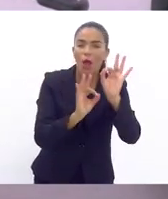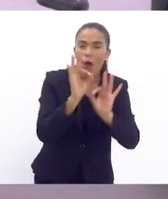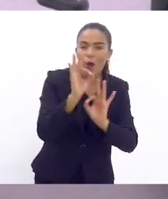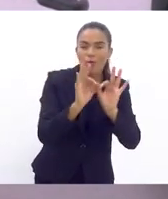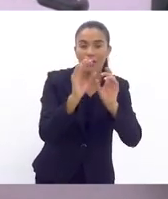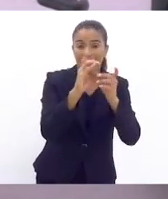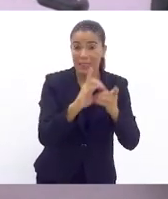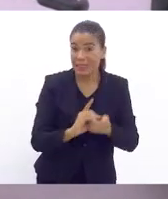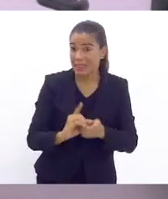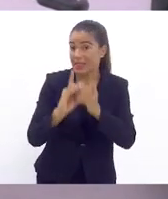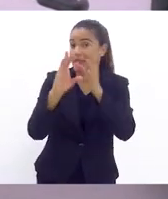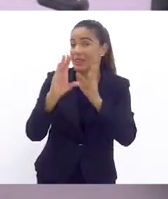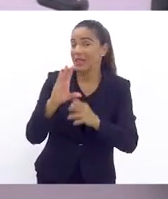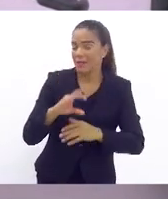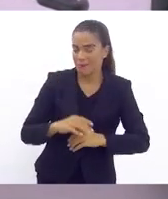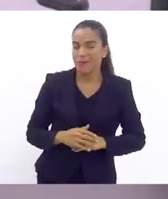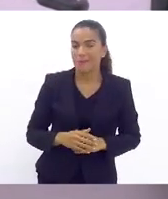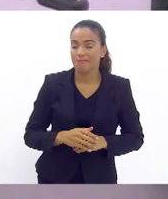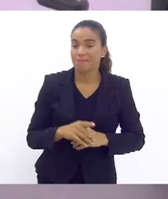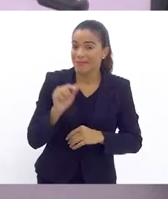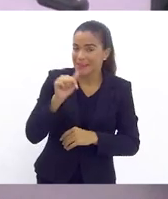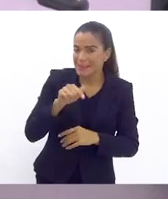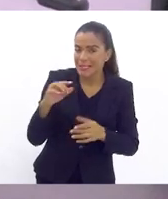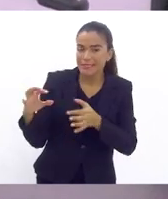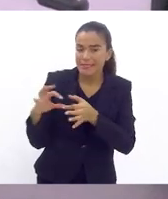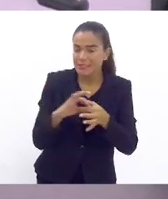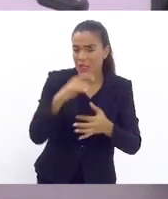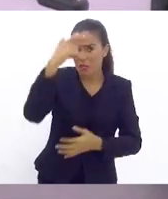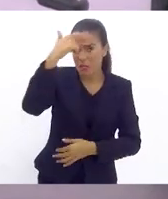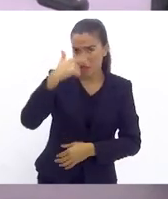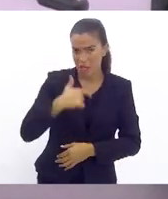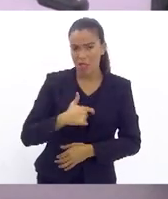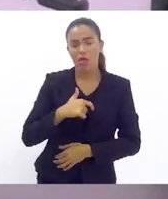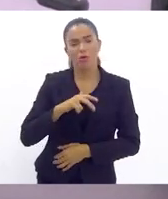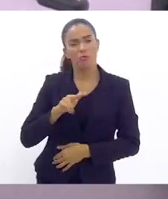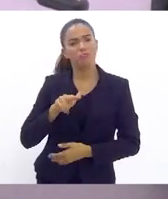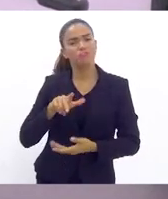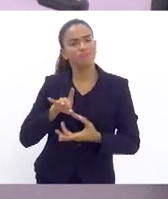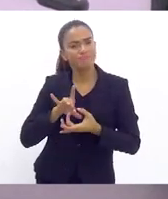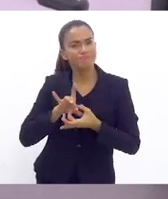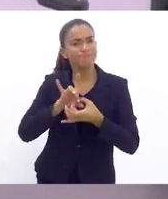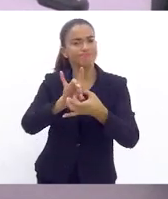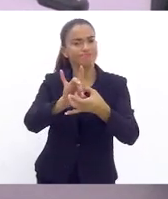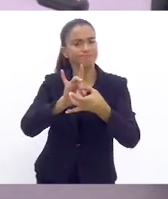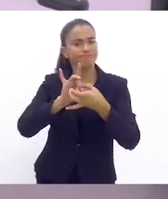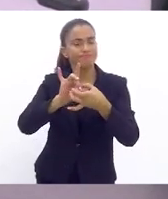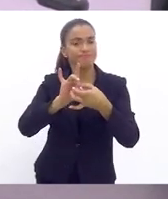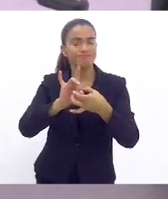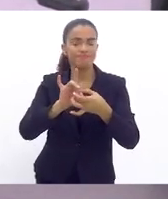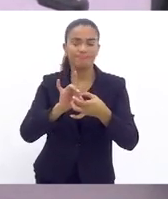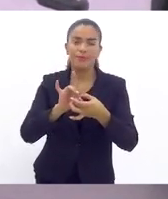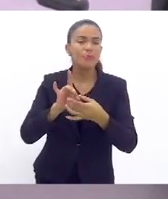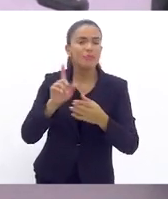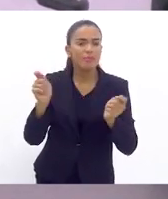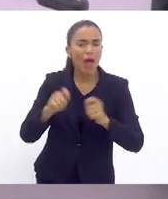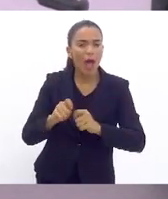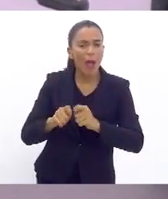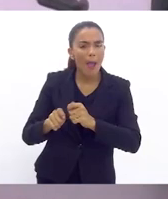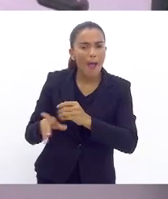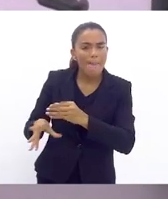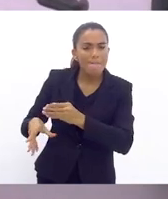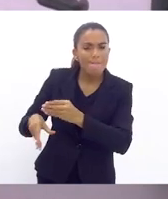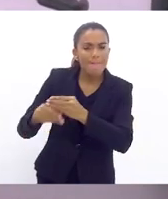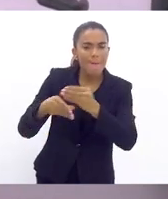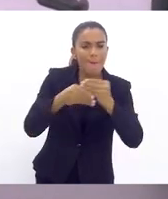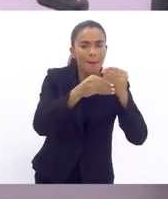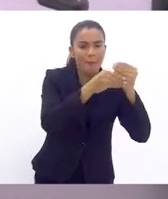democrático e nesse nesse sentido eu me coloca que muita disposição para ver como é que a gente pode se somar nisso